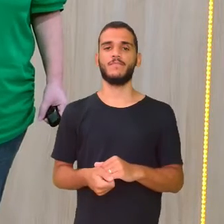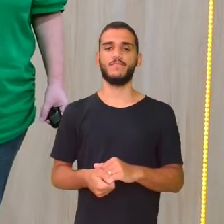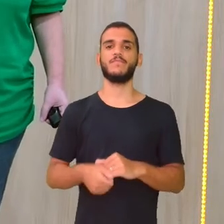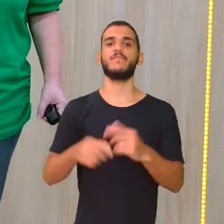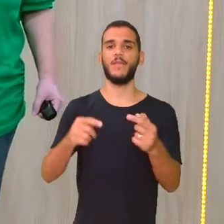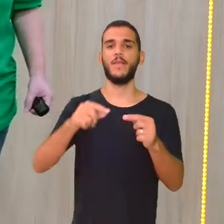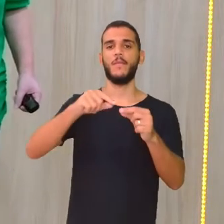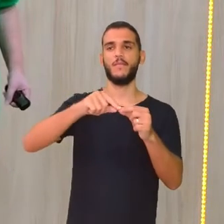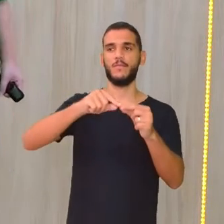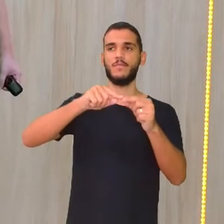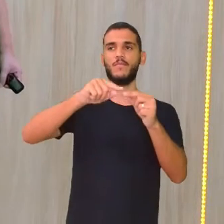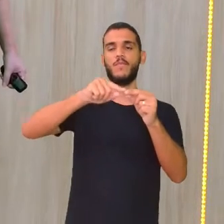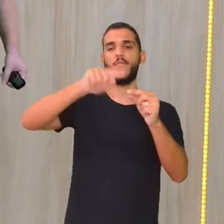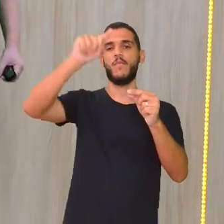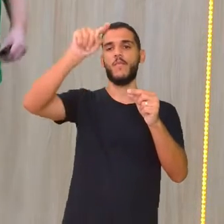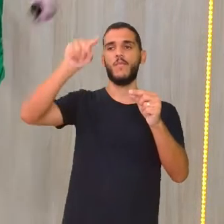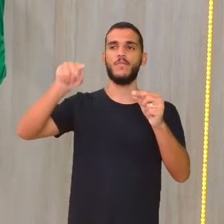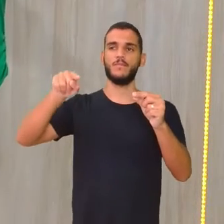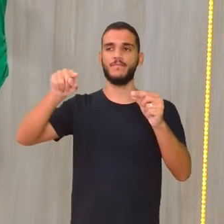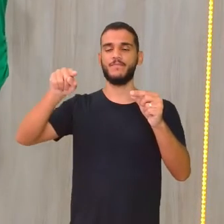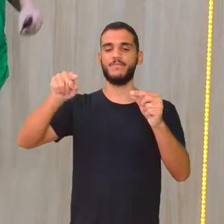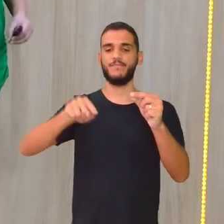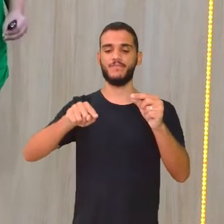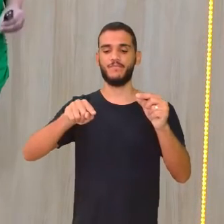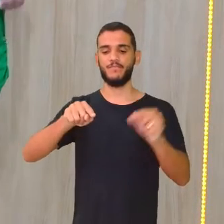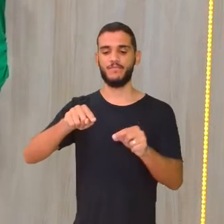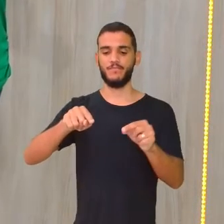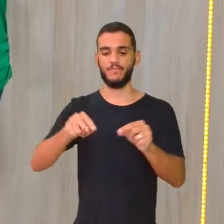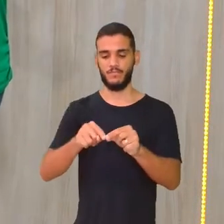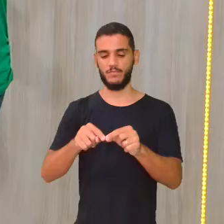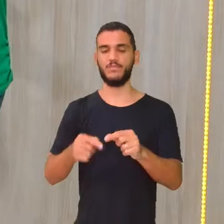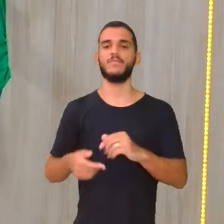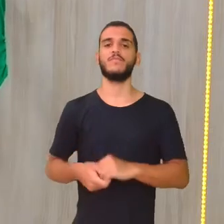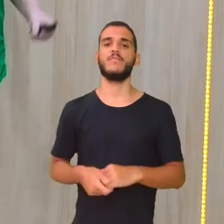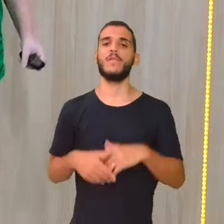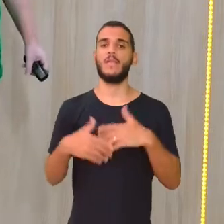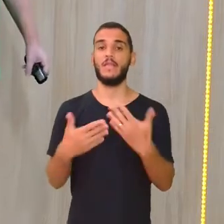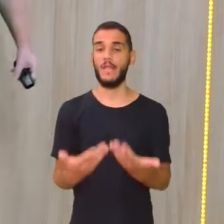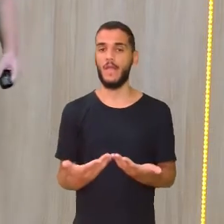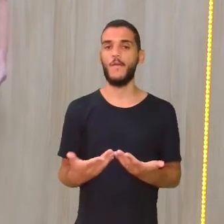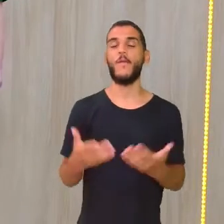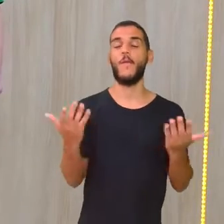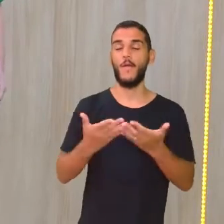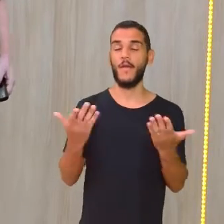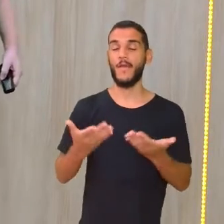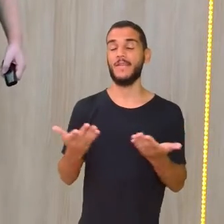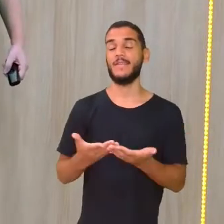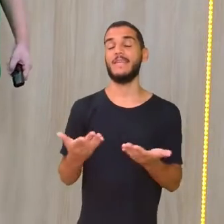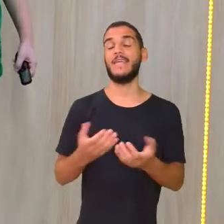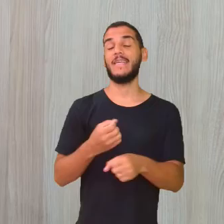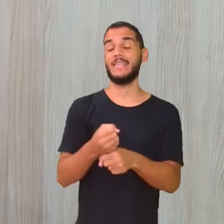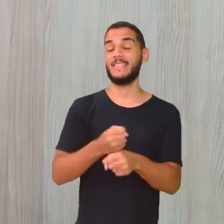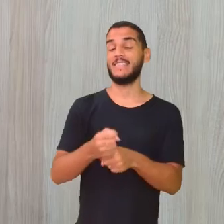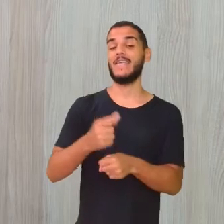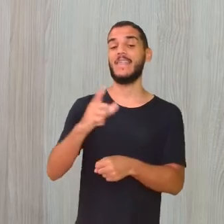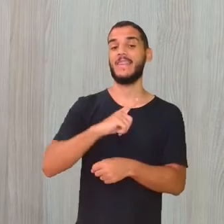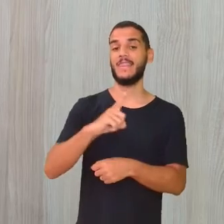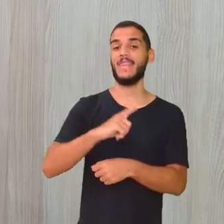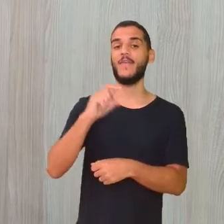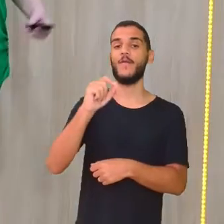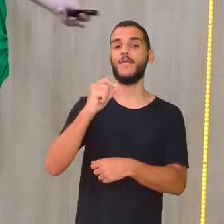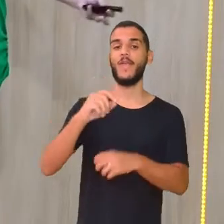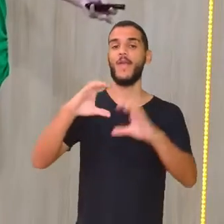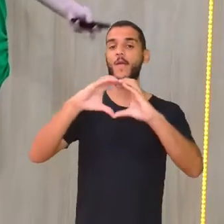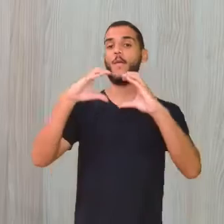do Mundo, no Catar. Olha aí, geografia. Exato. Onde fica o Catar, geografia? Exatamente, né? Hein,